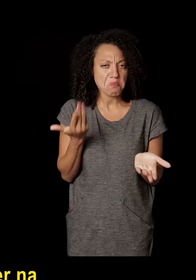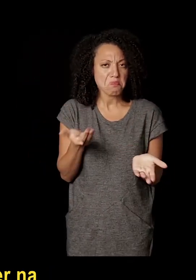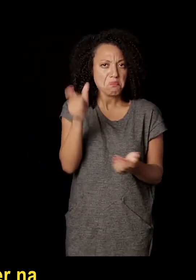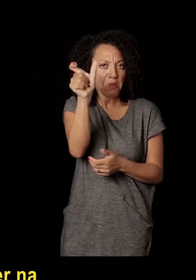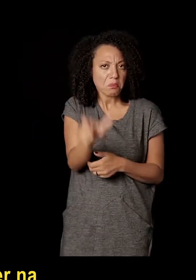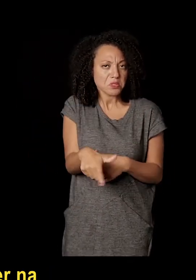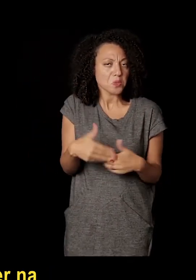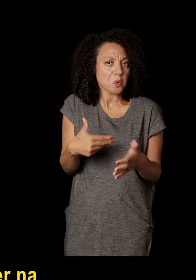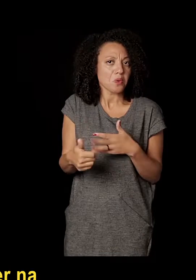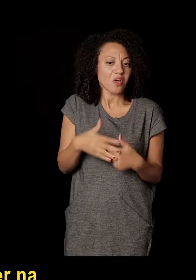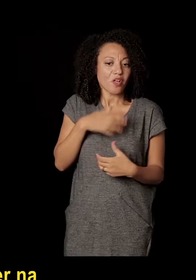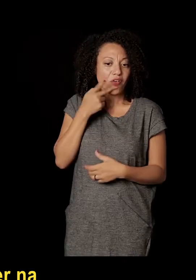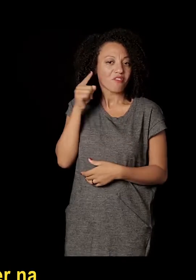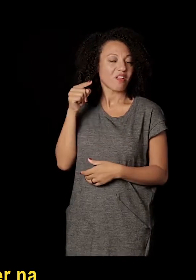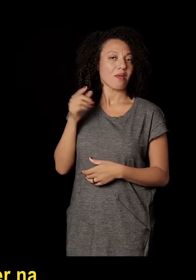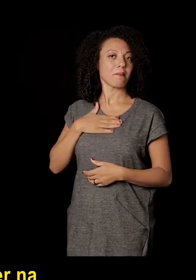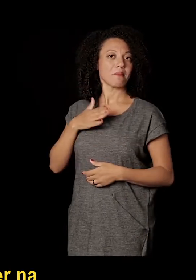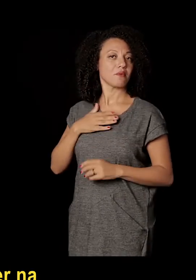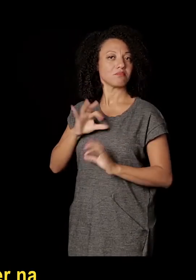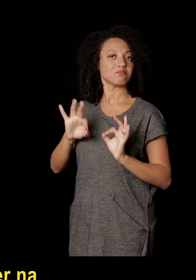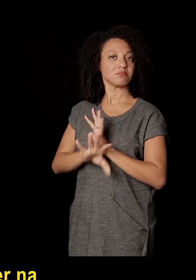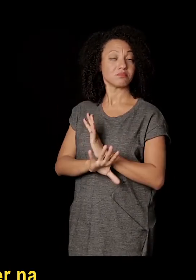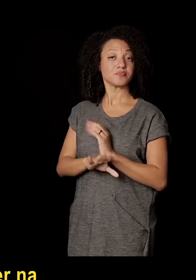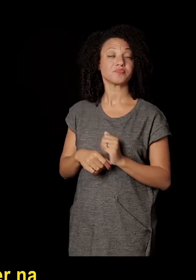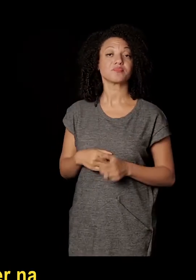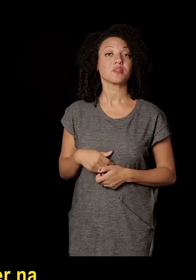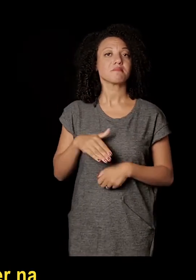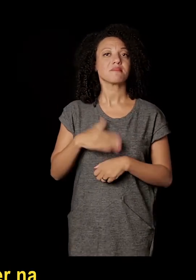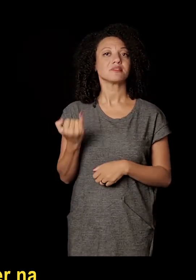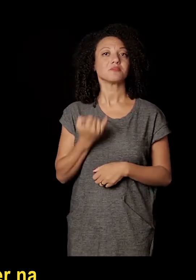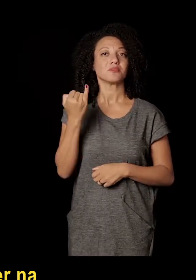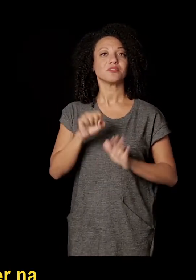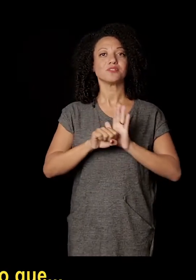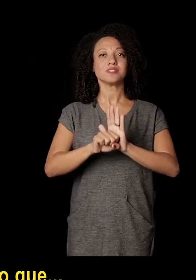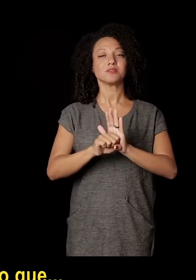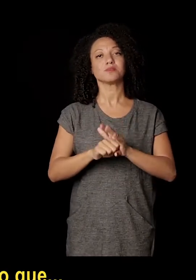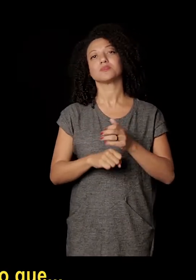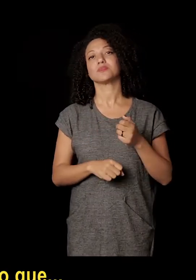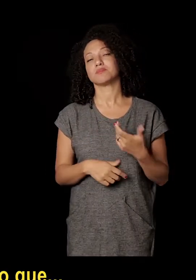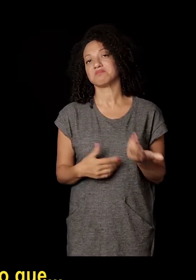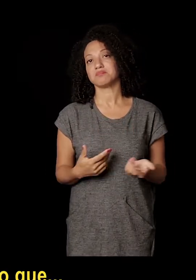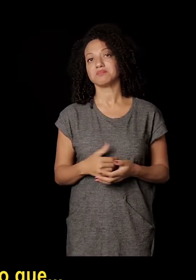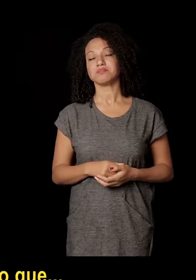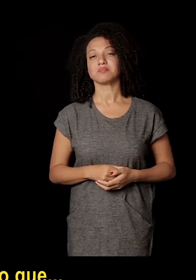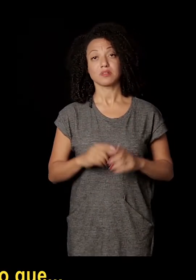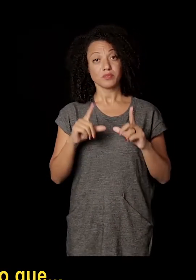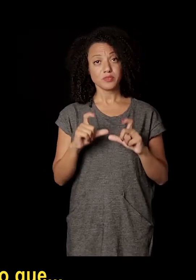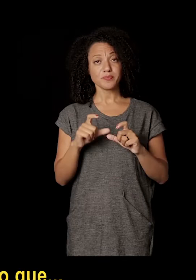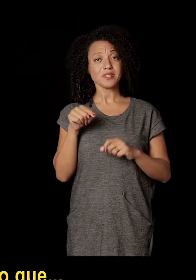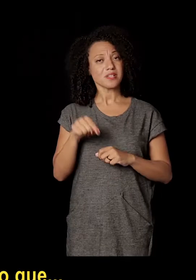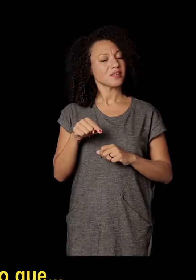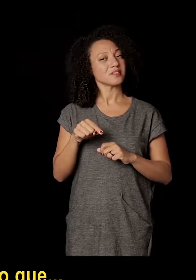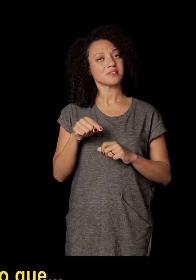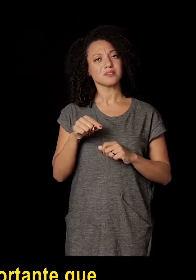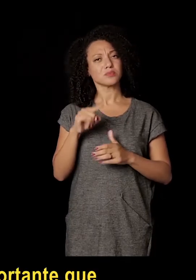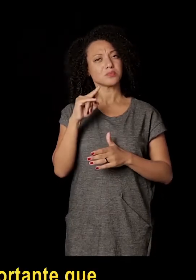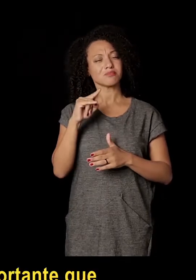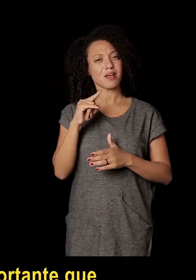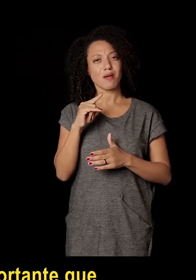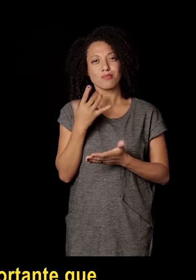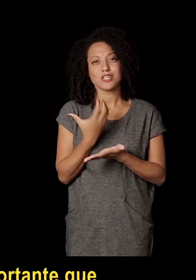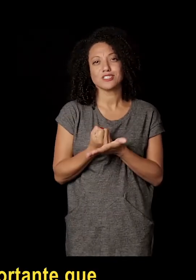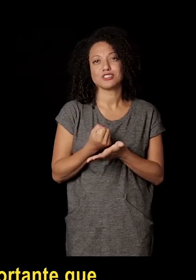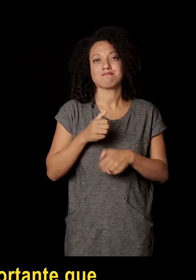qualquer na época e falei que era o meu e pronto. Está mais importante o símbolo que... Esse é